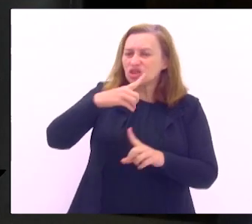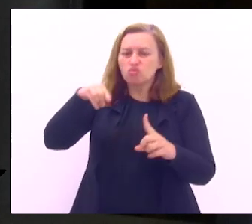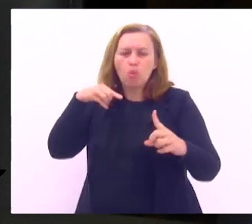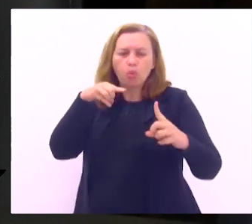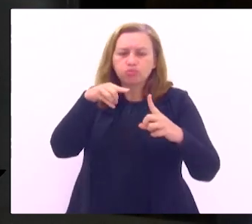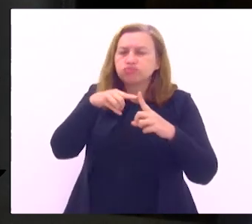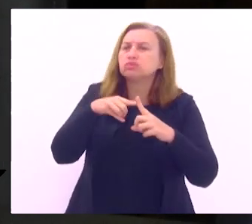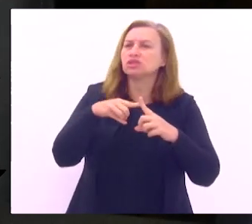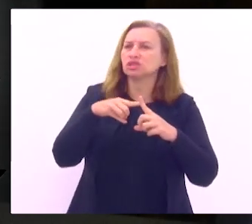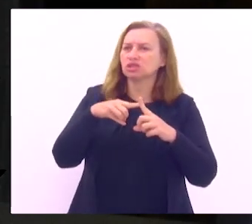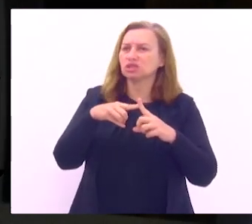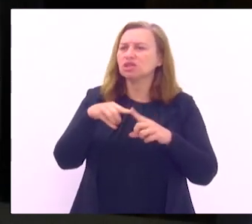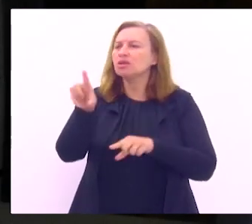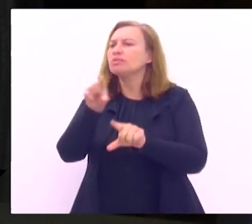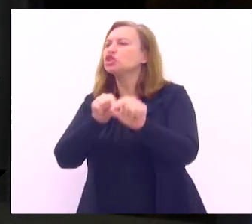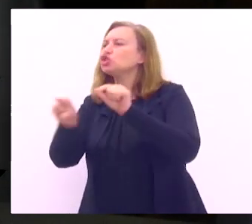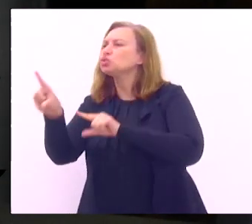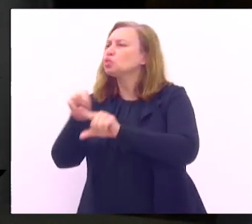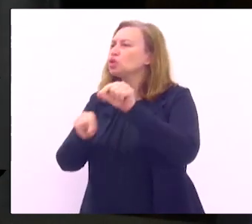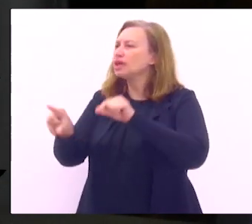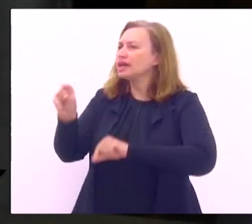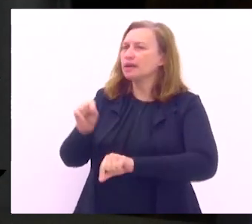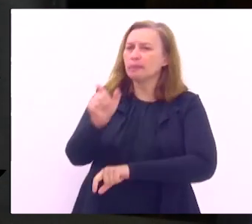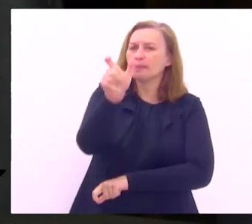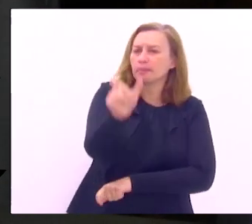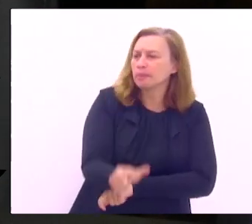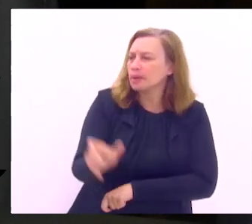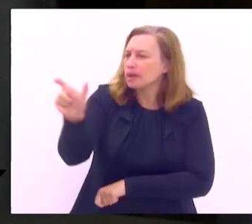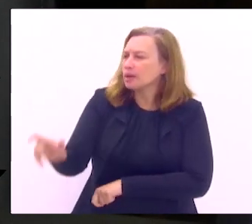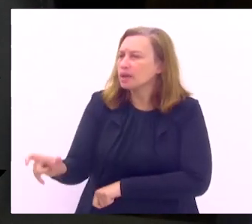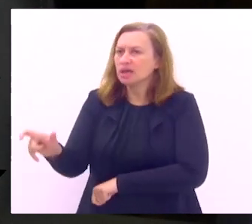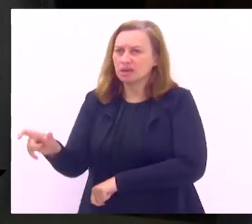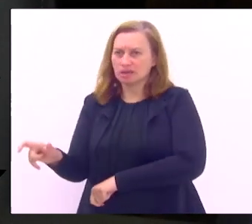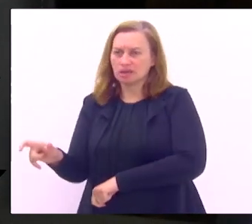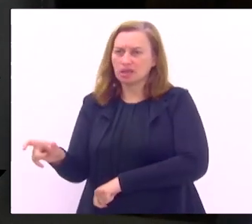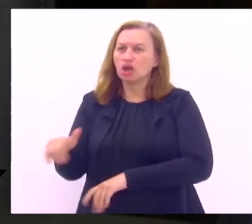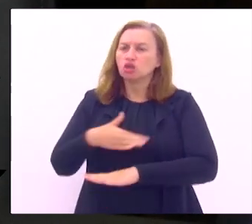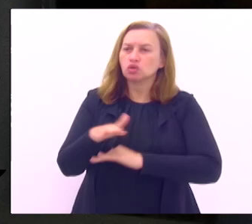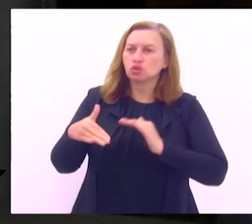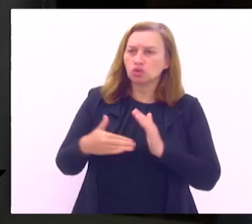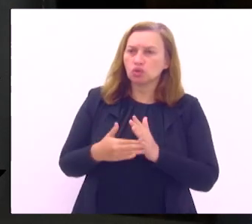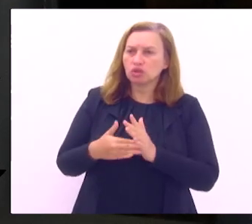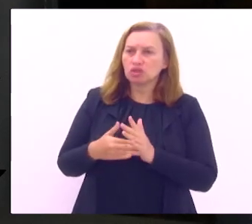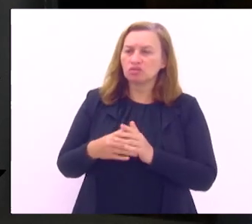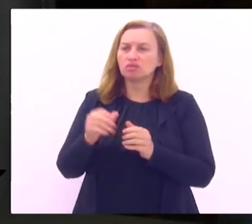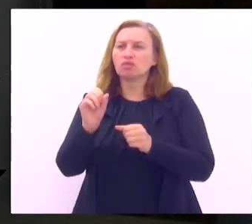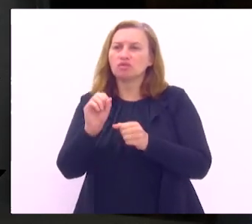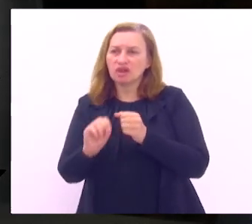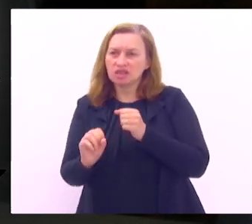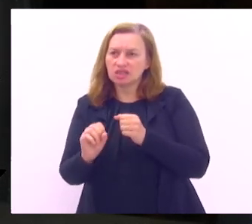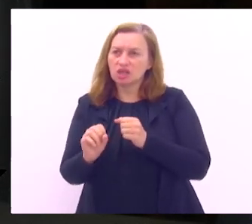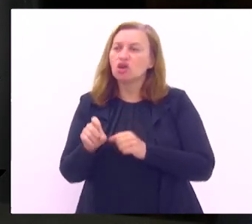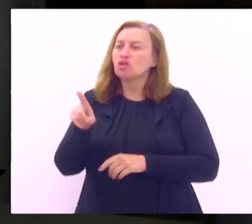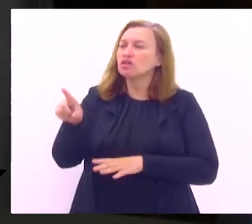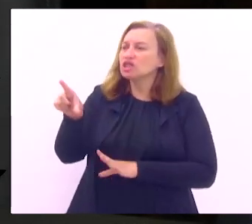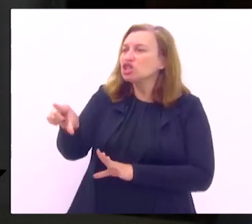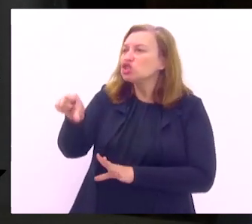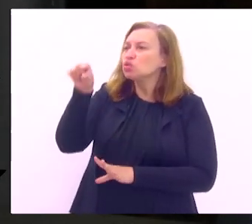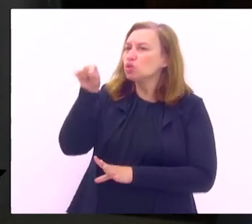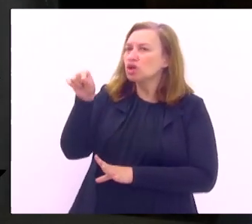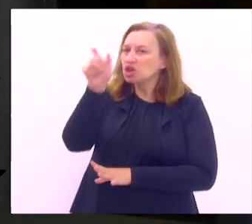objetivos para escolher atletas, todos eles vão fazer 10 objetivos. O que faz você escolher um